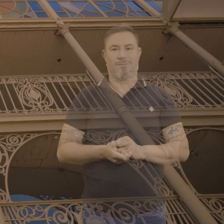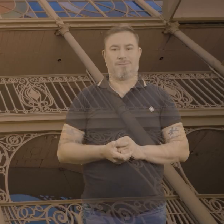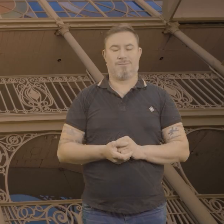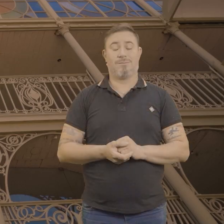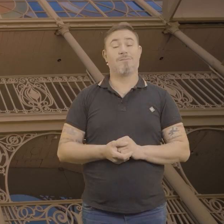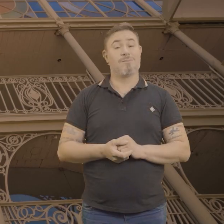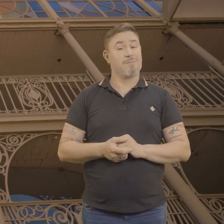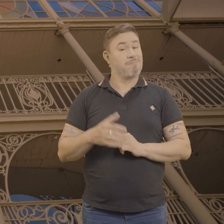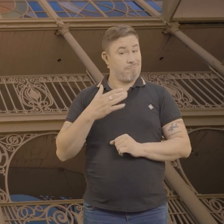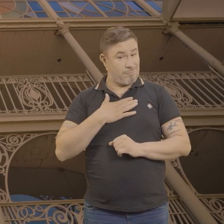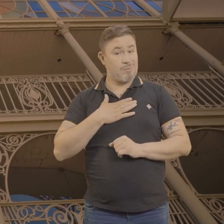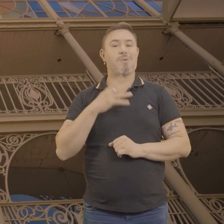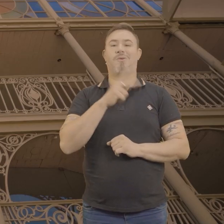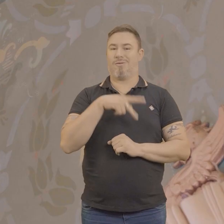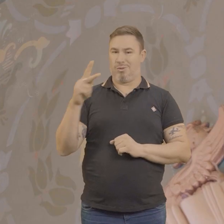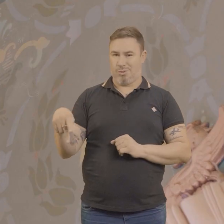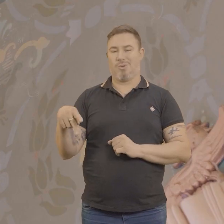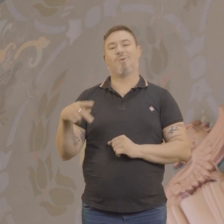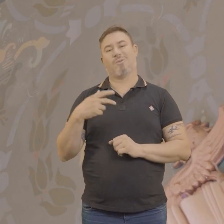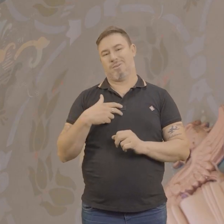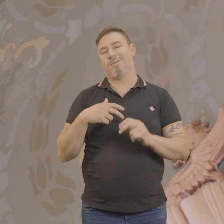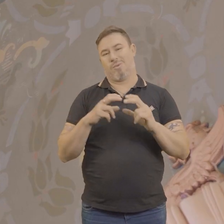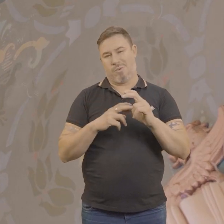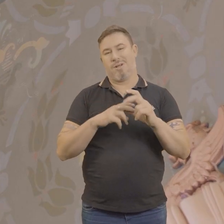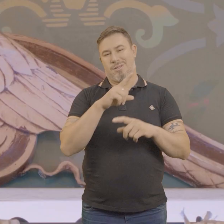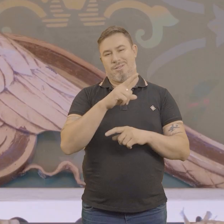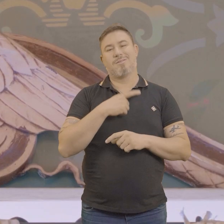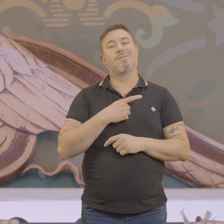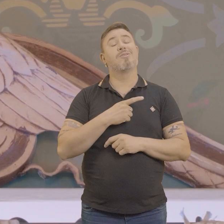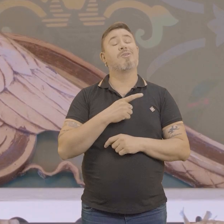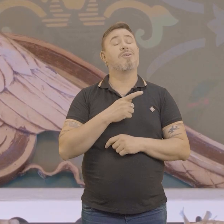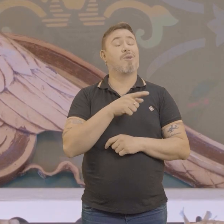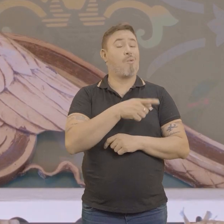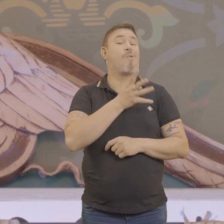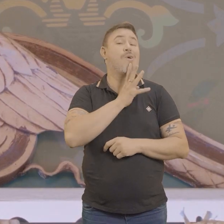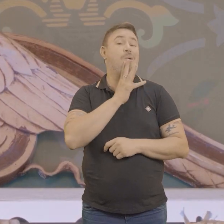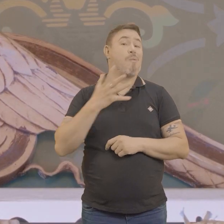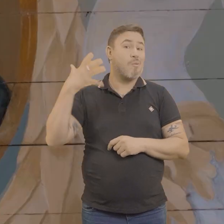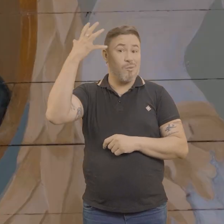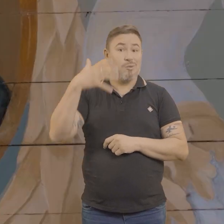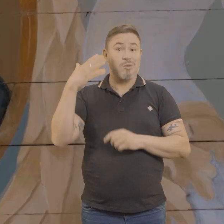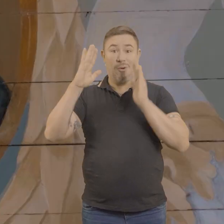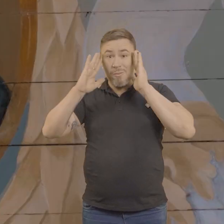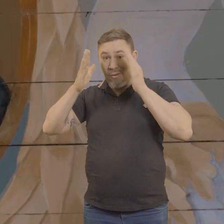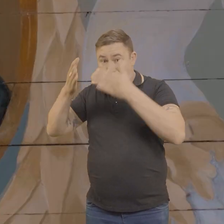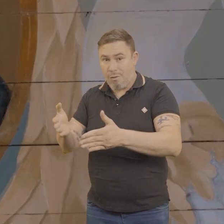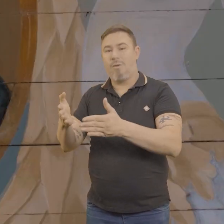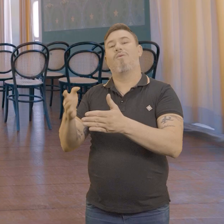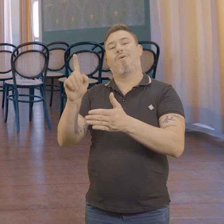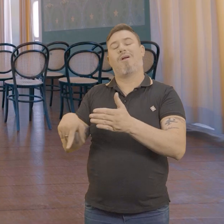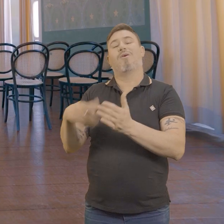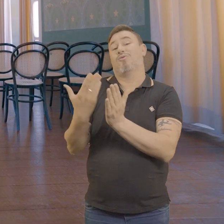Eu sou professora da UES. Eu queria conhecer sobre a música no Ceará. Meu foco de pesquisa é a história da música no